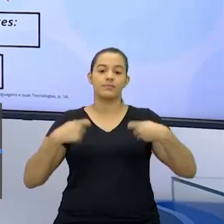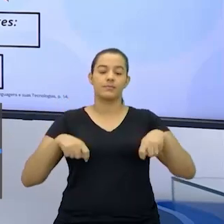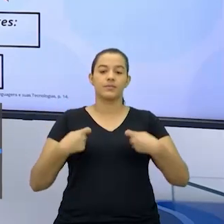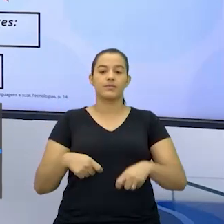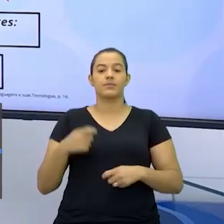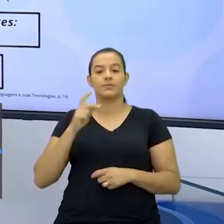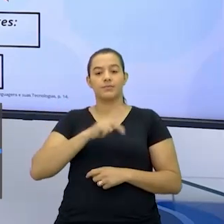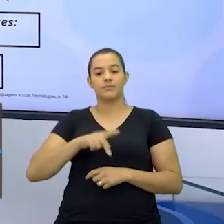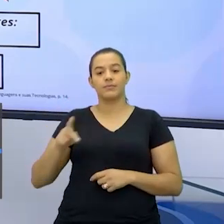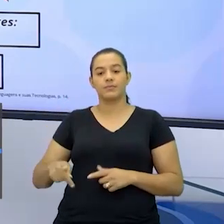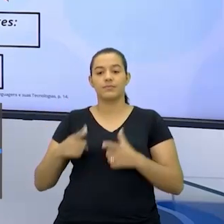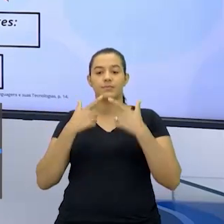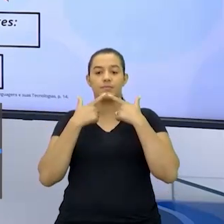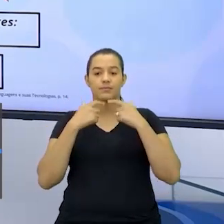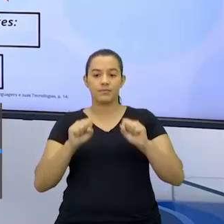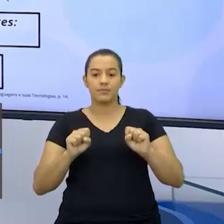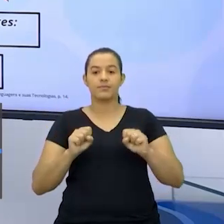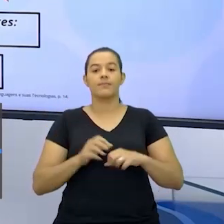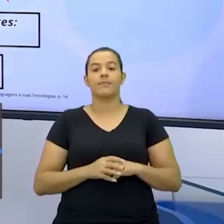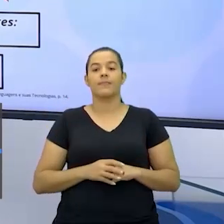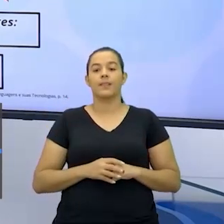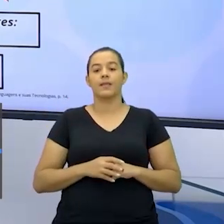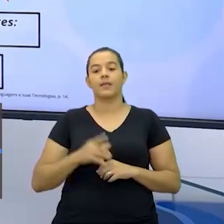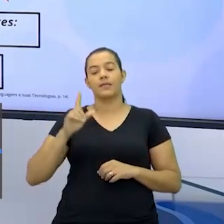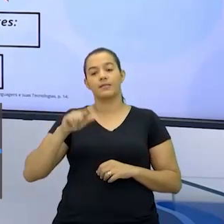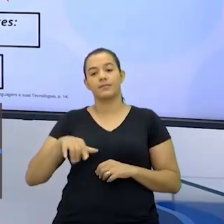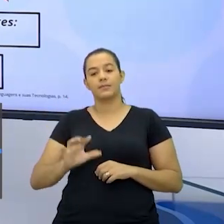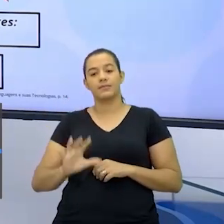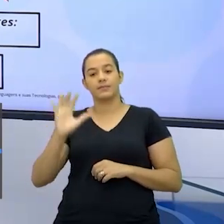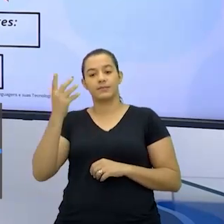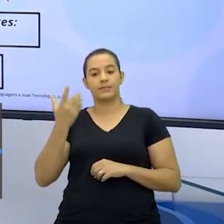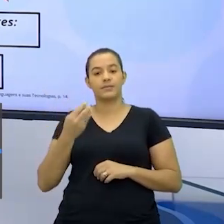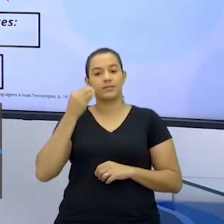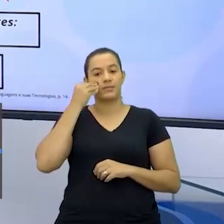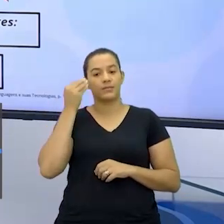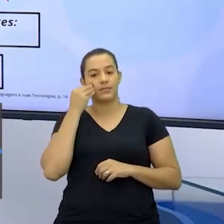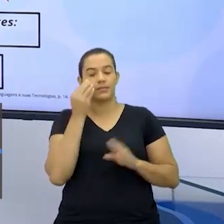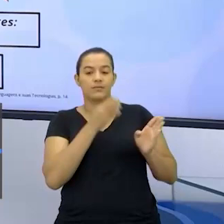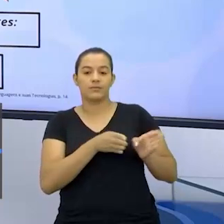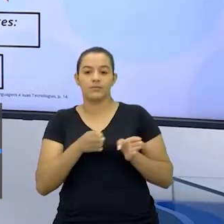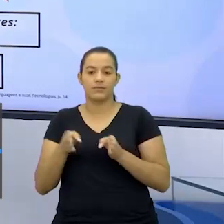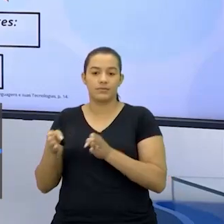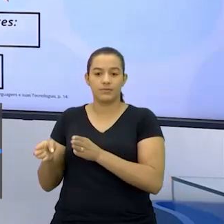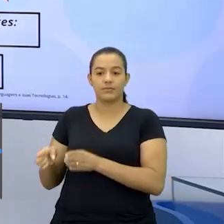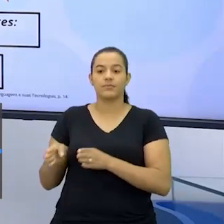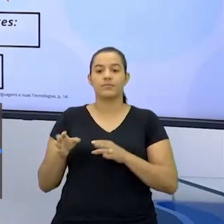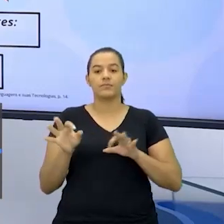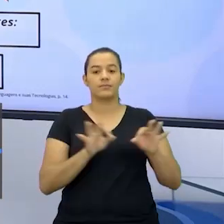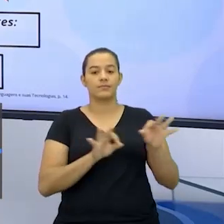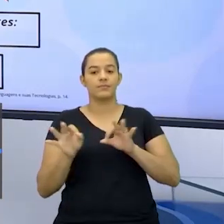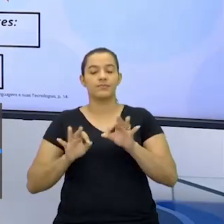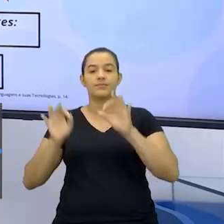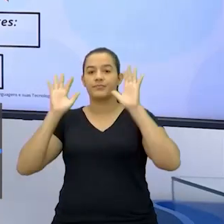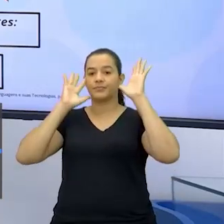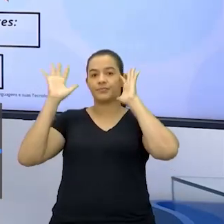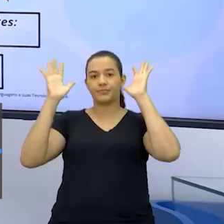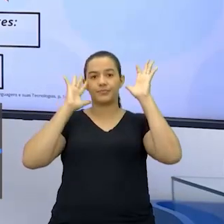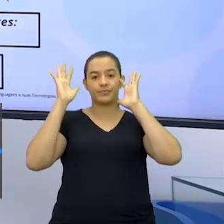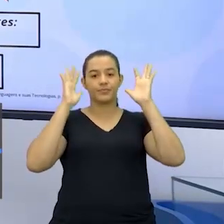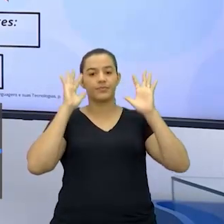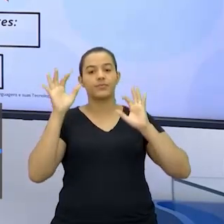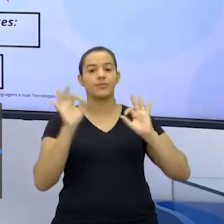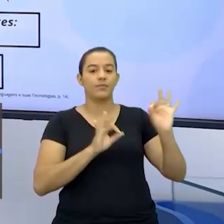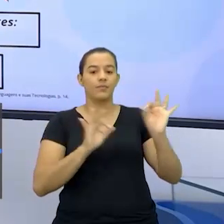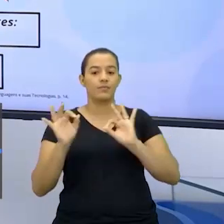por um professor de língua inglesa, acontece que eu estou tentando nos organizar primeiro, pensar nos